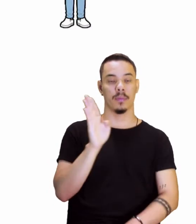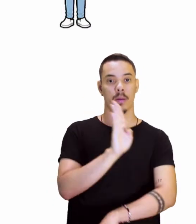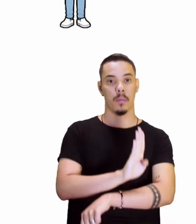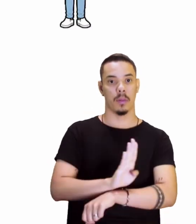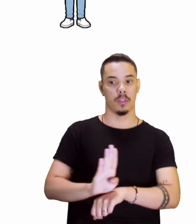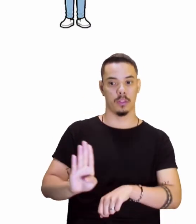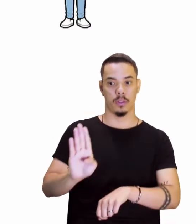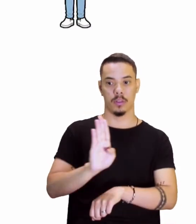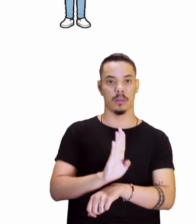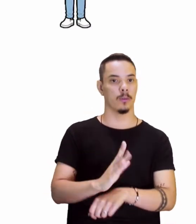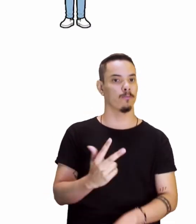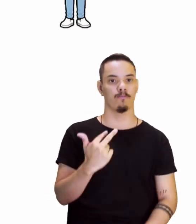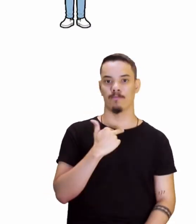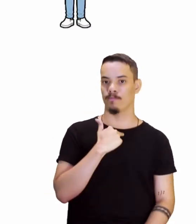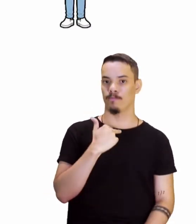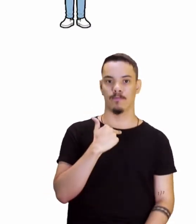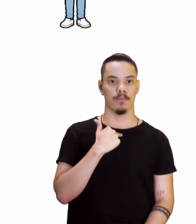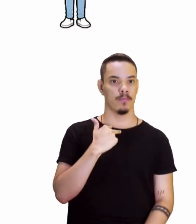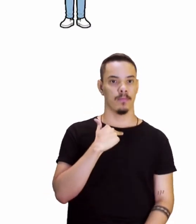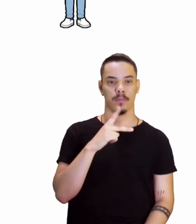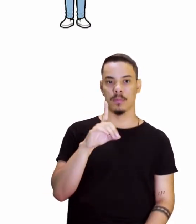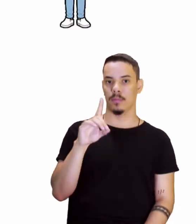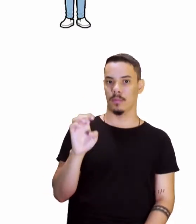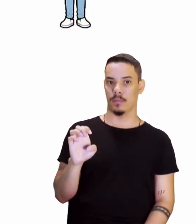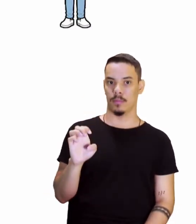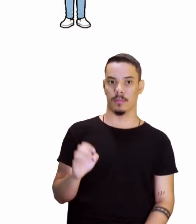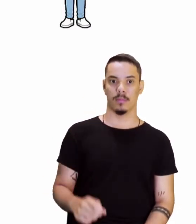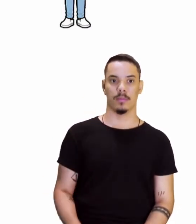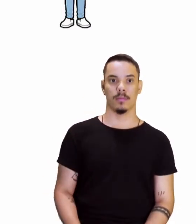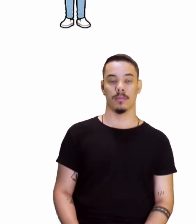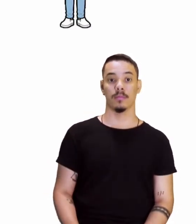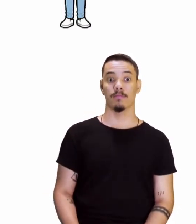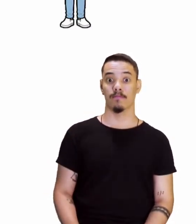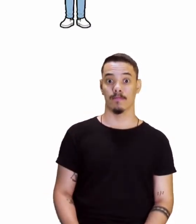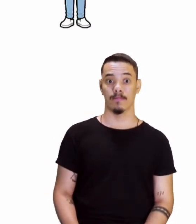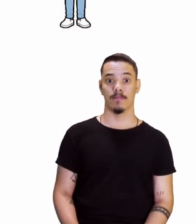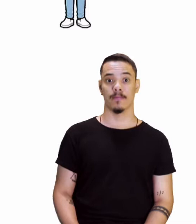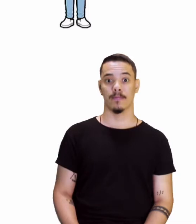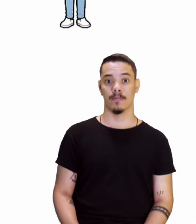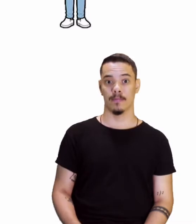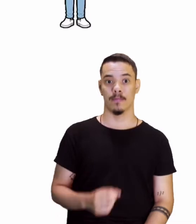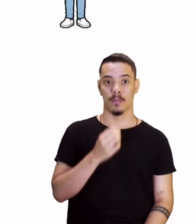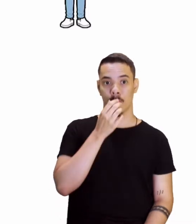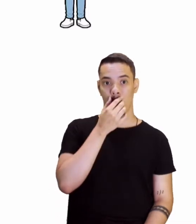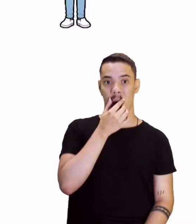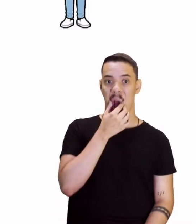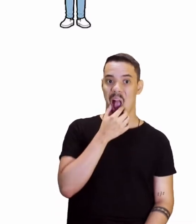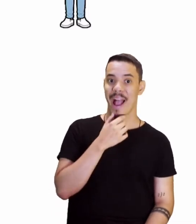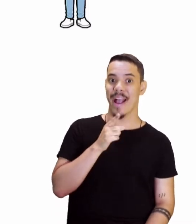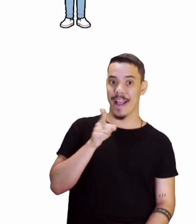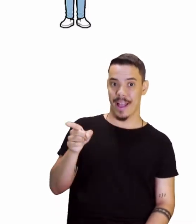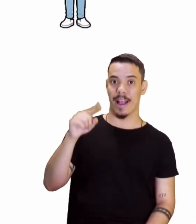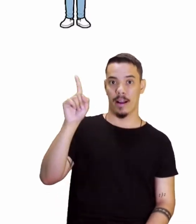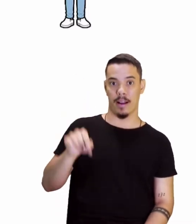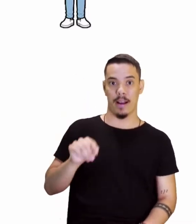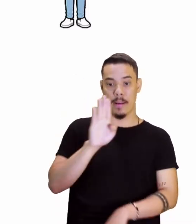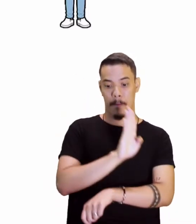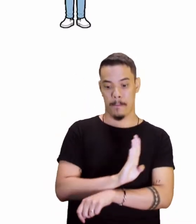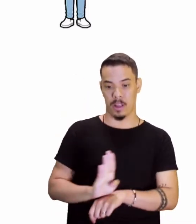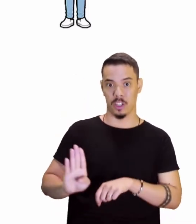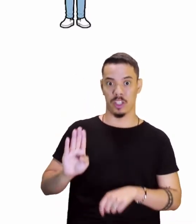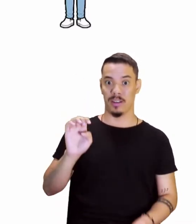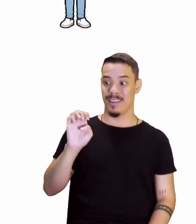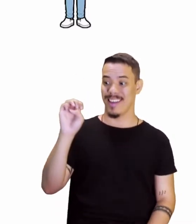não pode, não admite. Olha a correção. Ele é bacharel